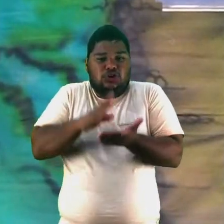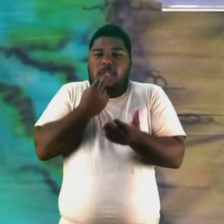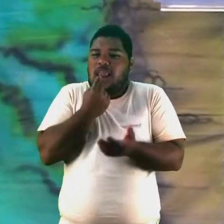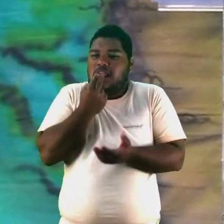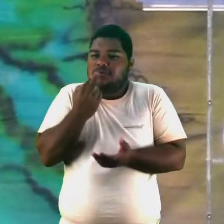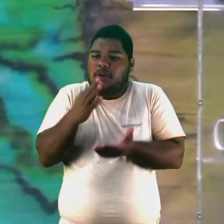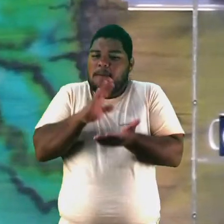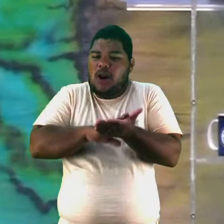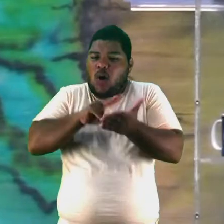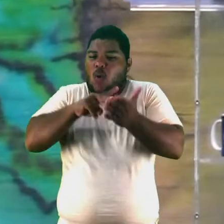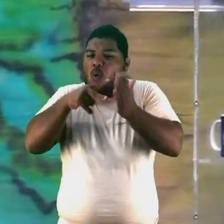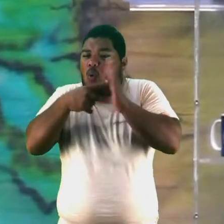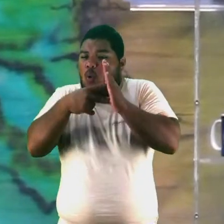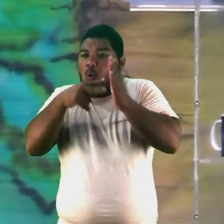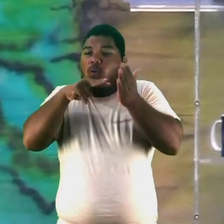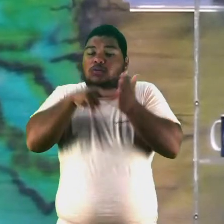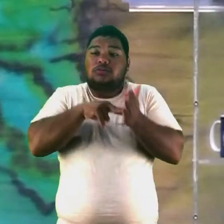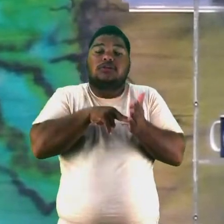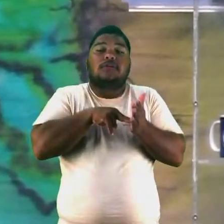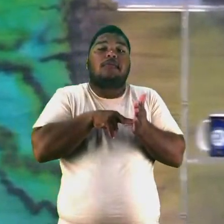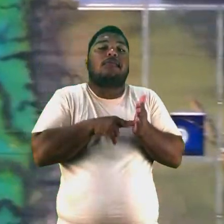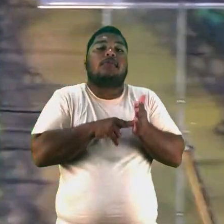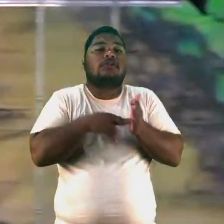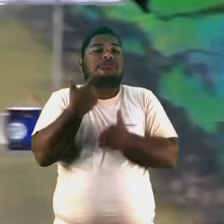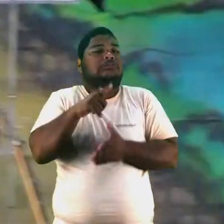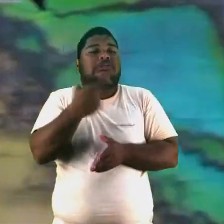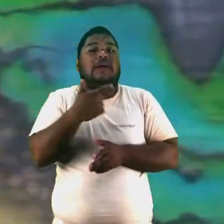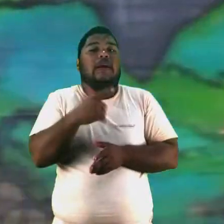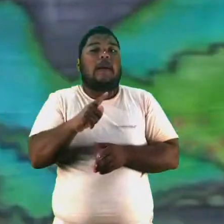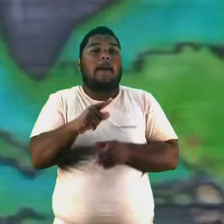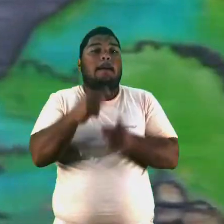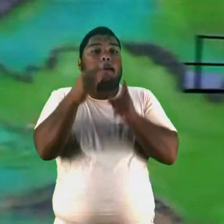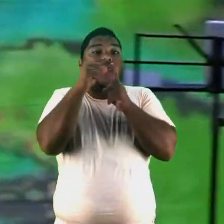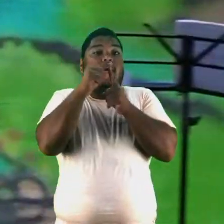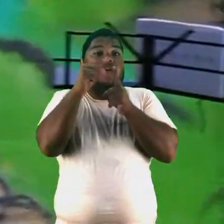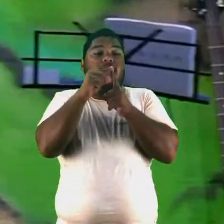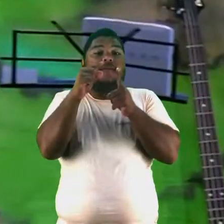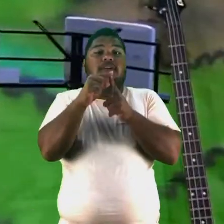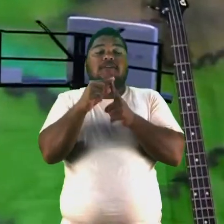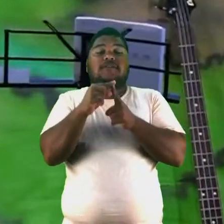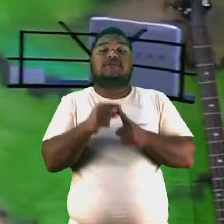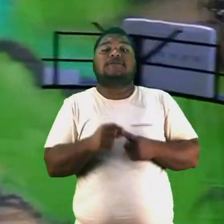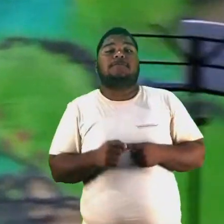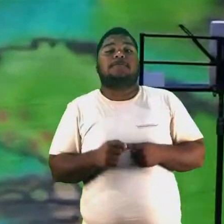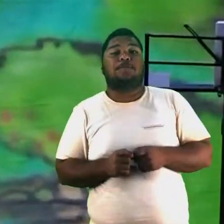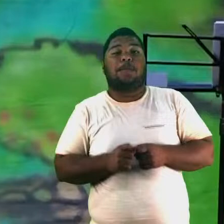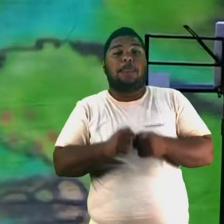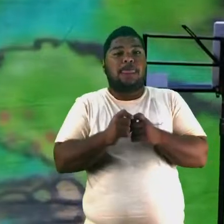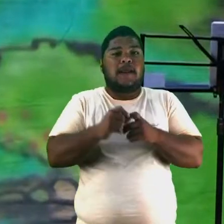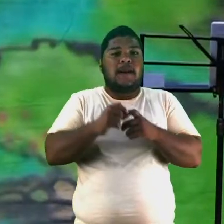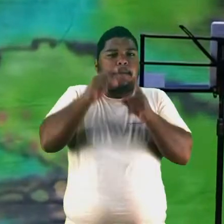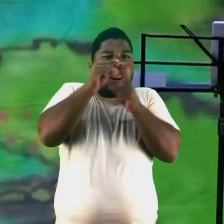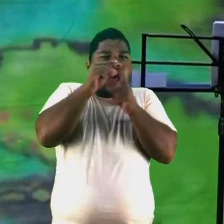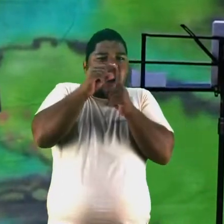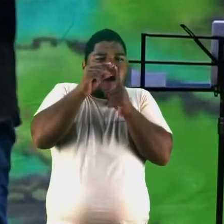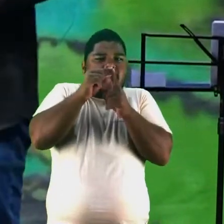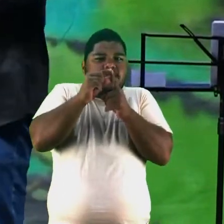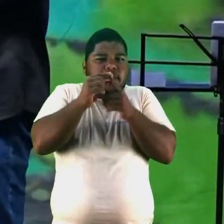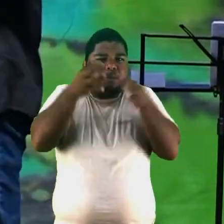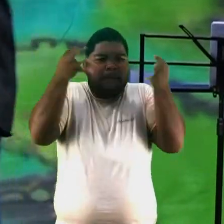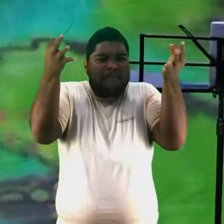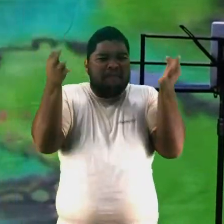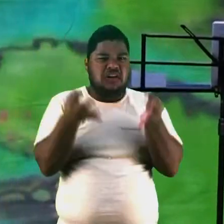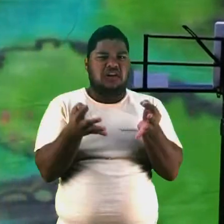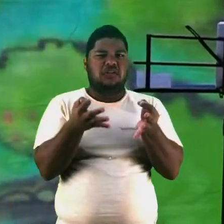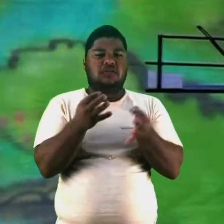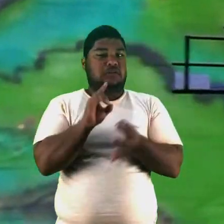outra, é normal que às vezes não existem palavras que correspondam, palavras que se encaixam